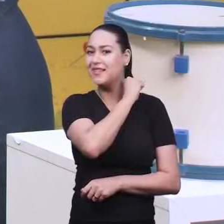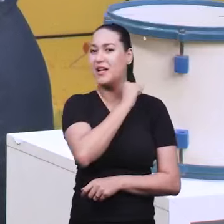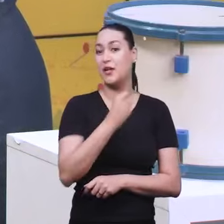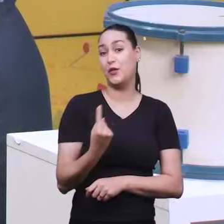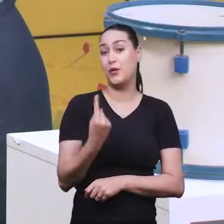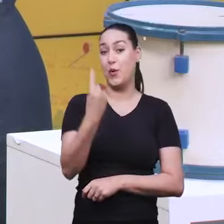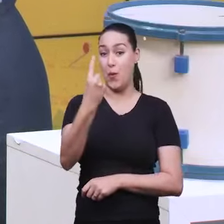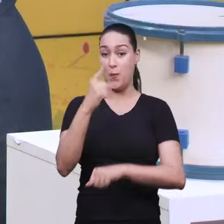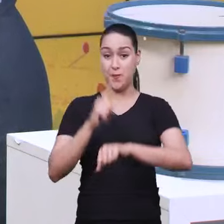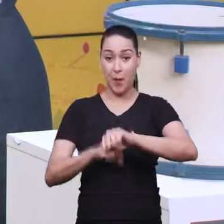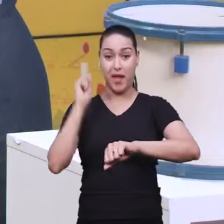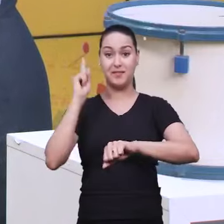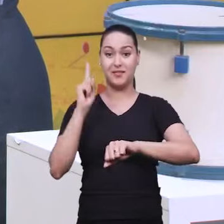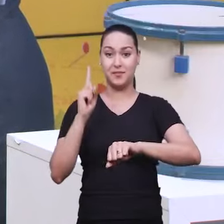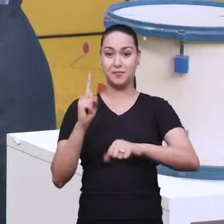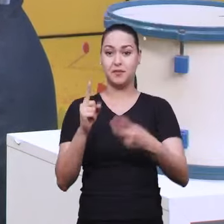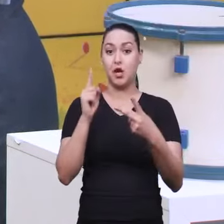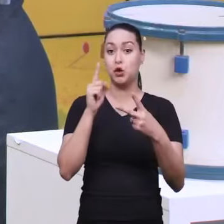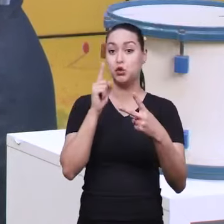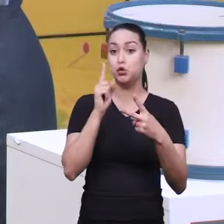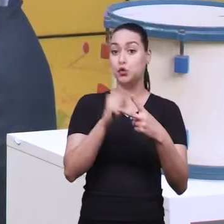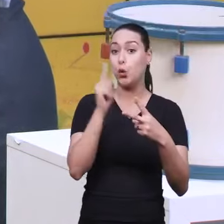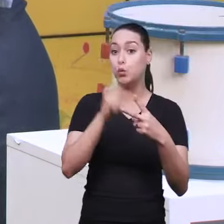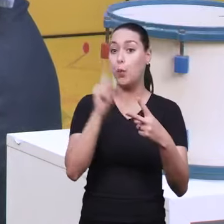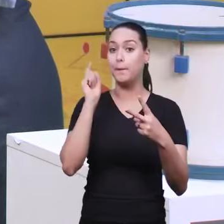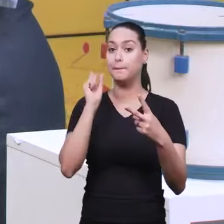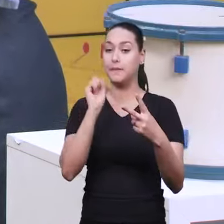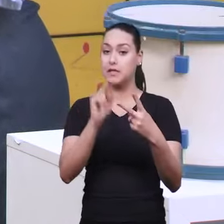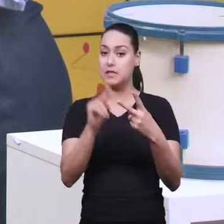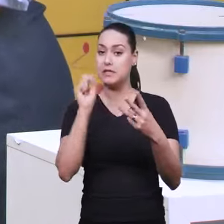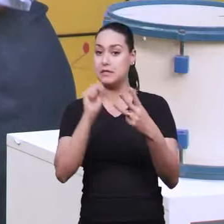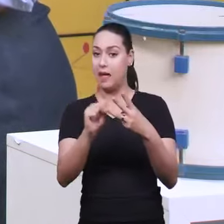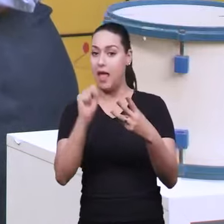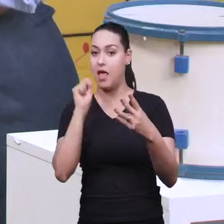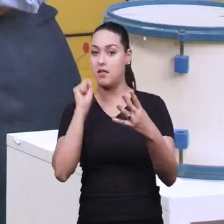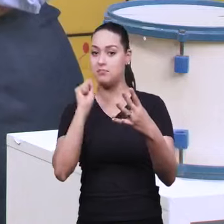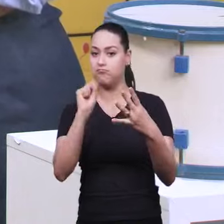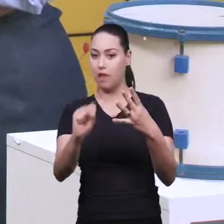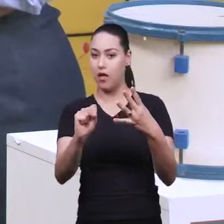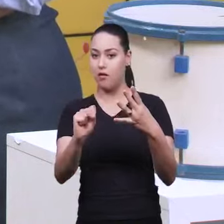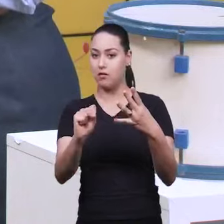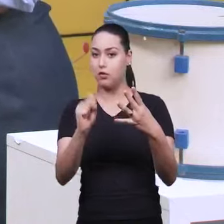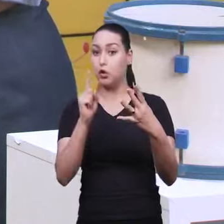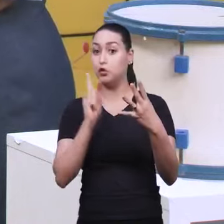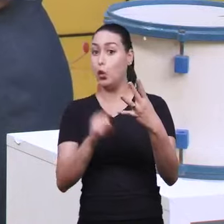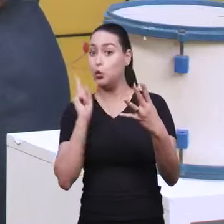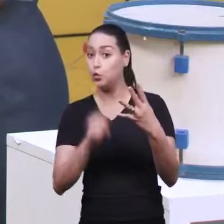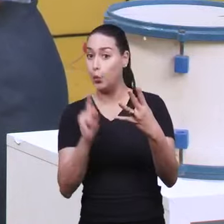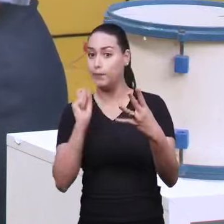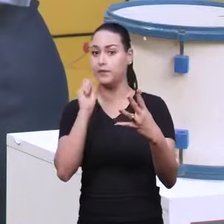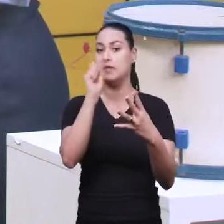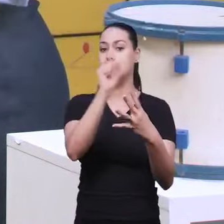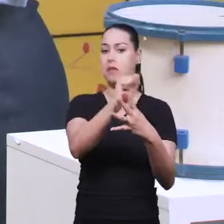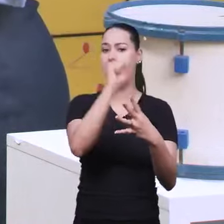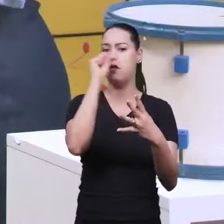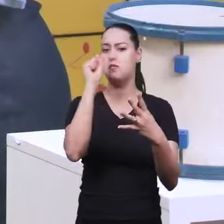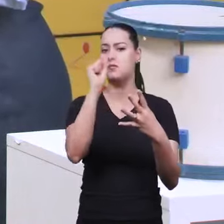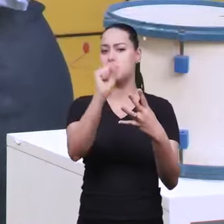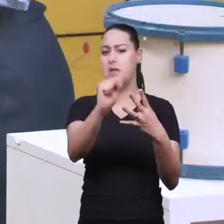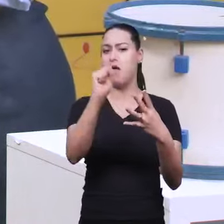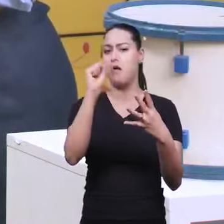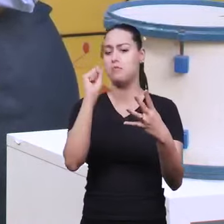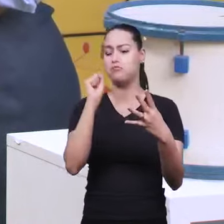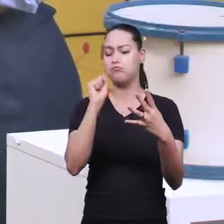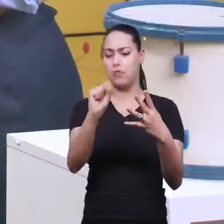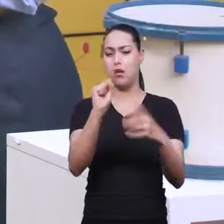no primeiro tempo. Tum, tum, espera, espera, espera. Tum, tum,